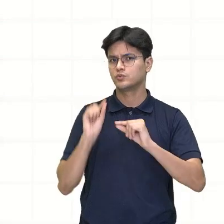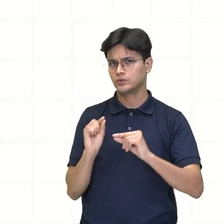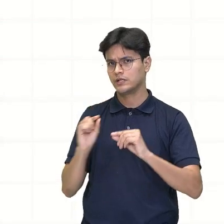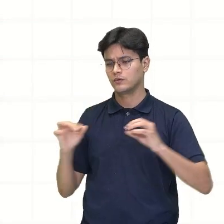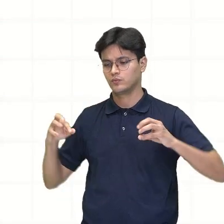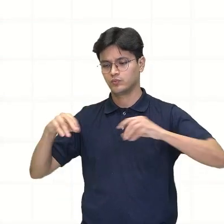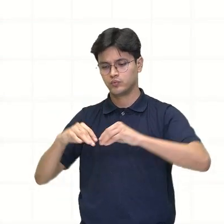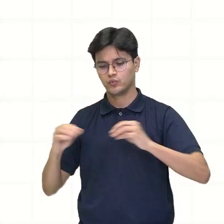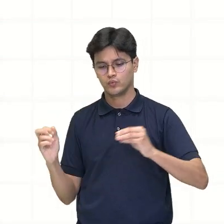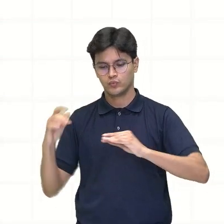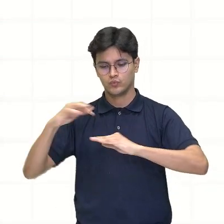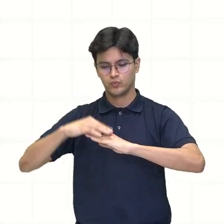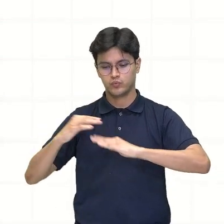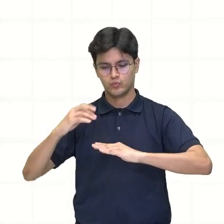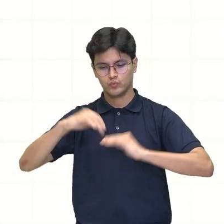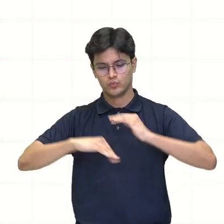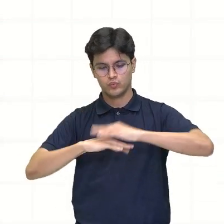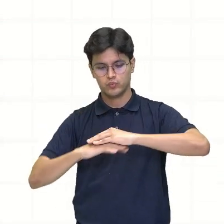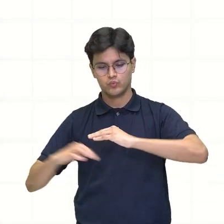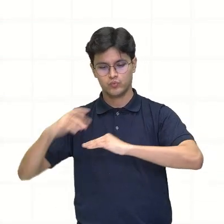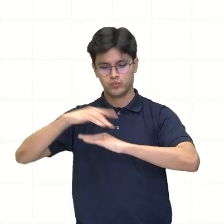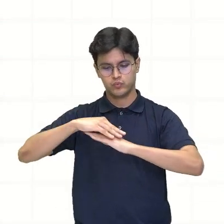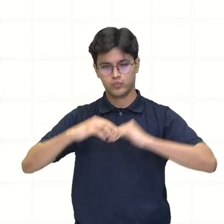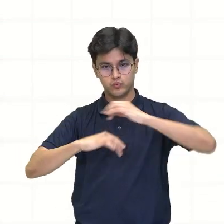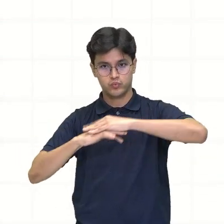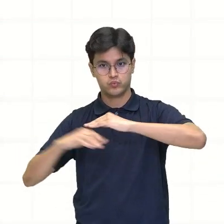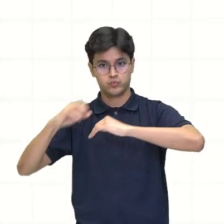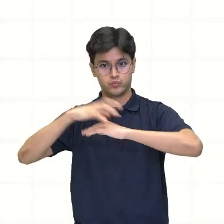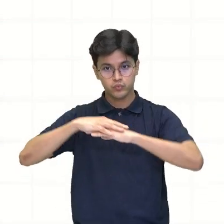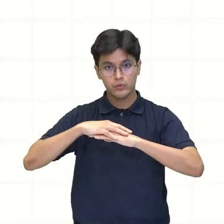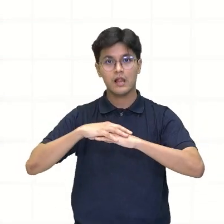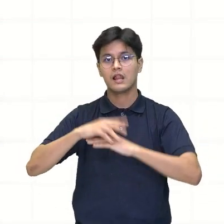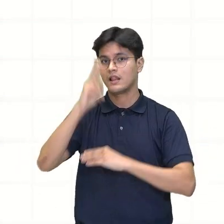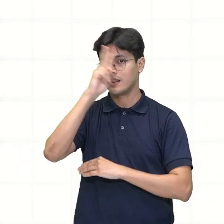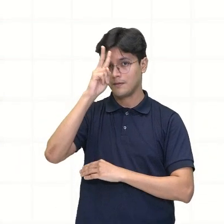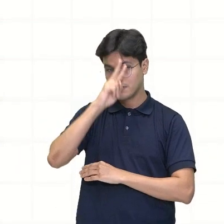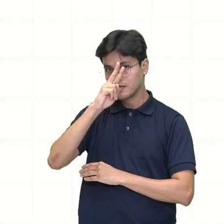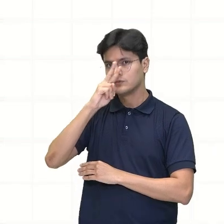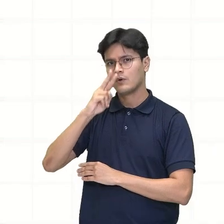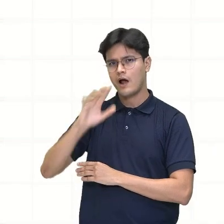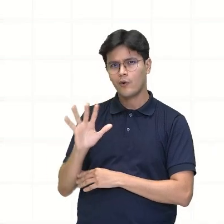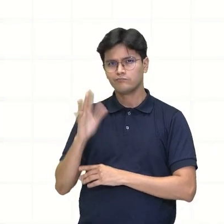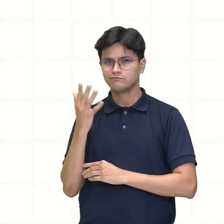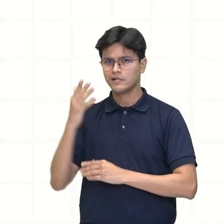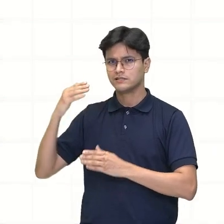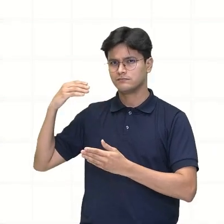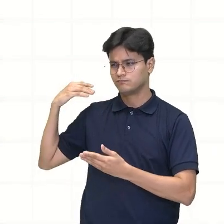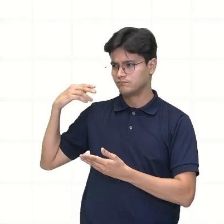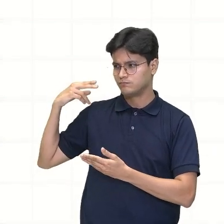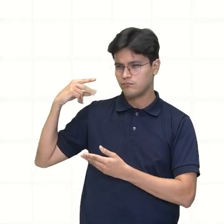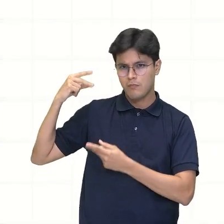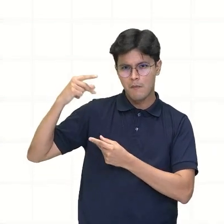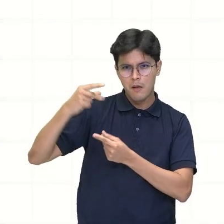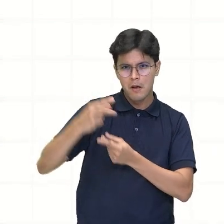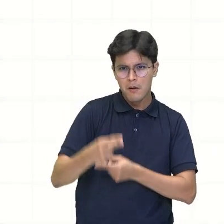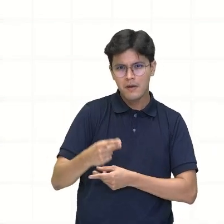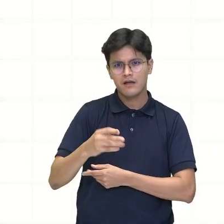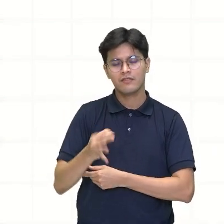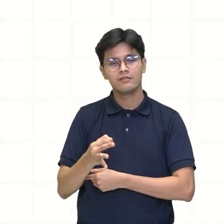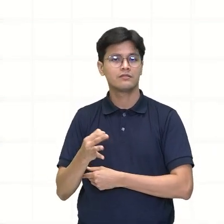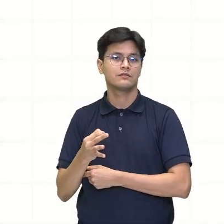numa escala aí de mais de 300 milhões de anos, tá bom? Elas são classificadas de acordo com a